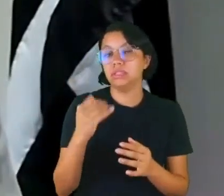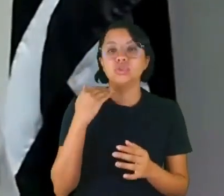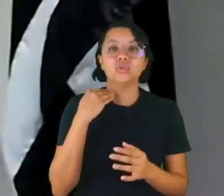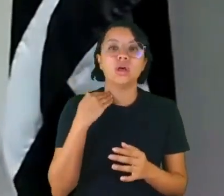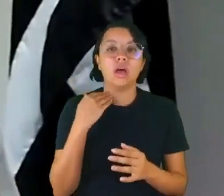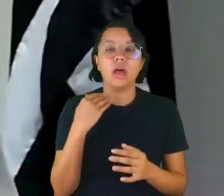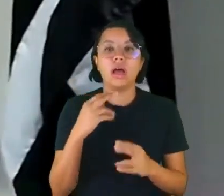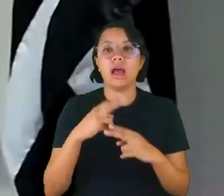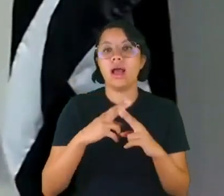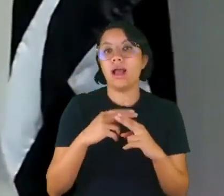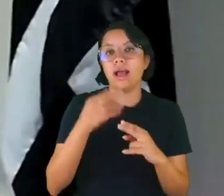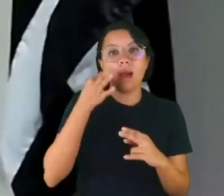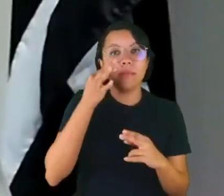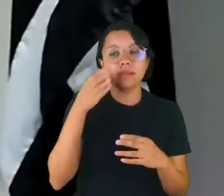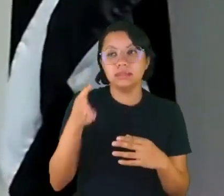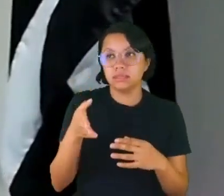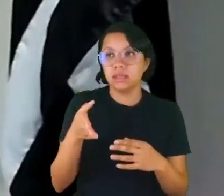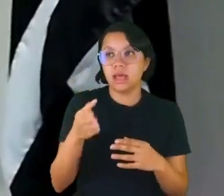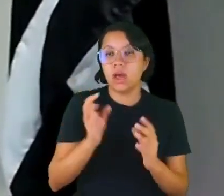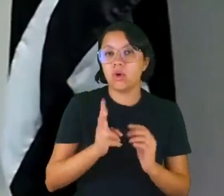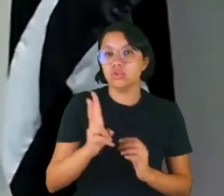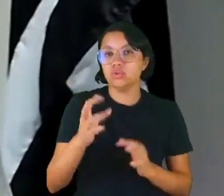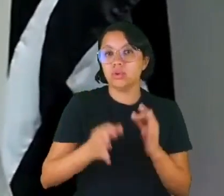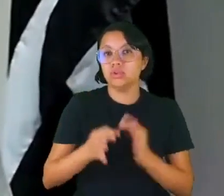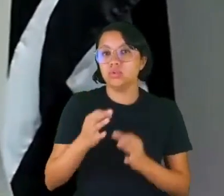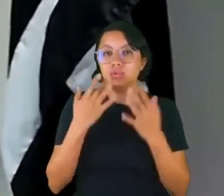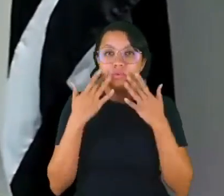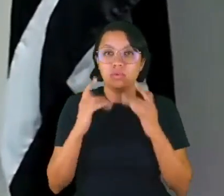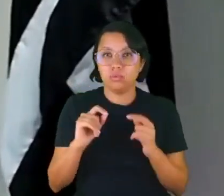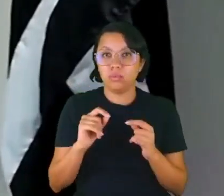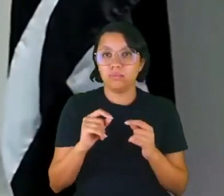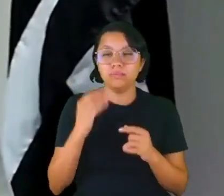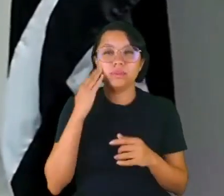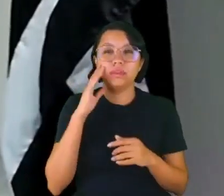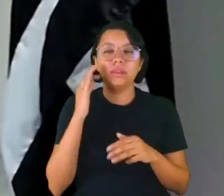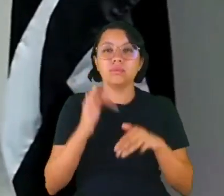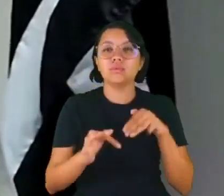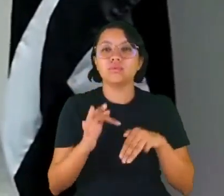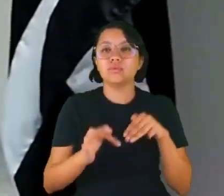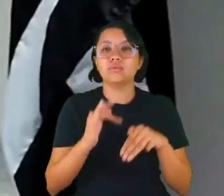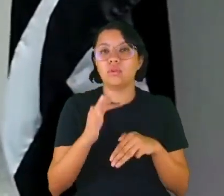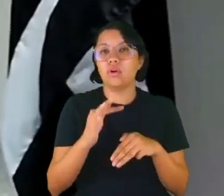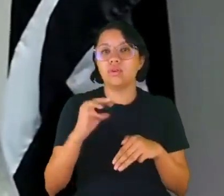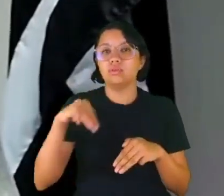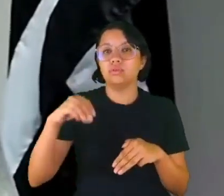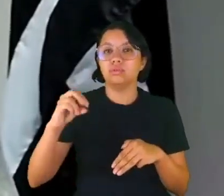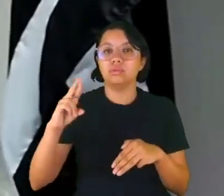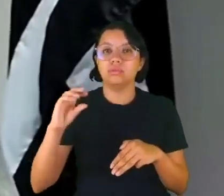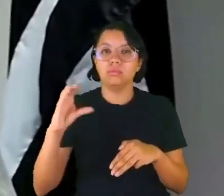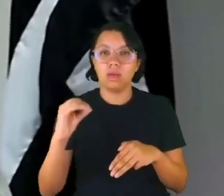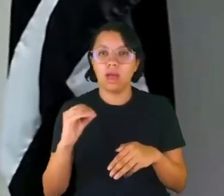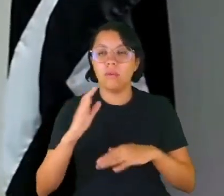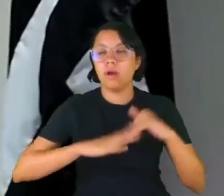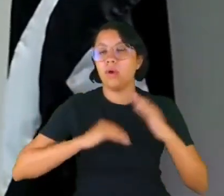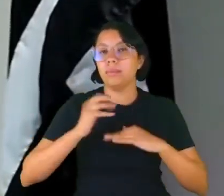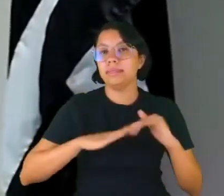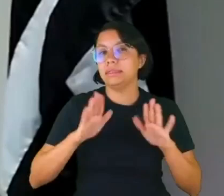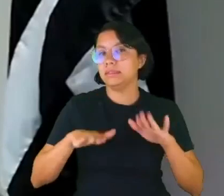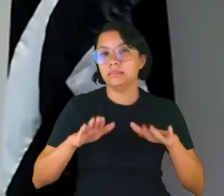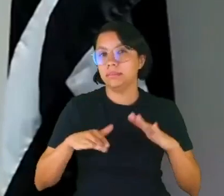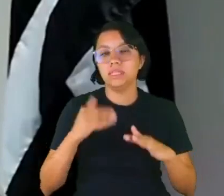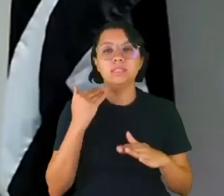competência, mesmo com a Caixa Econômica Federal nos autos, no superendividamento, mesmo assim, a